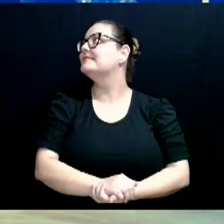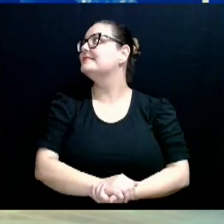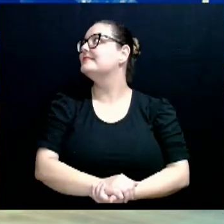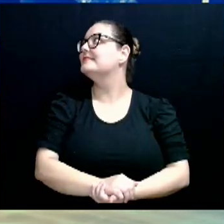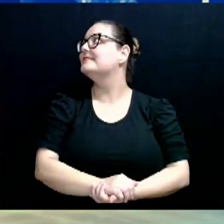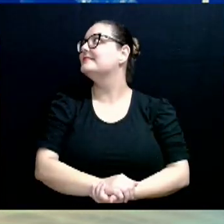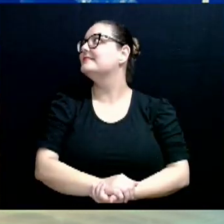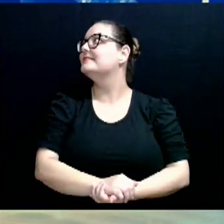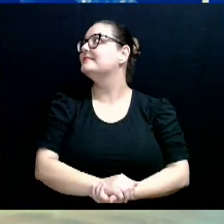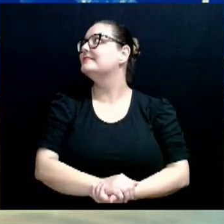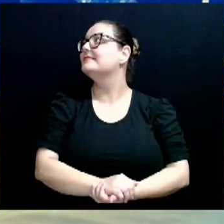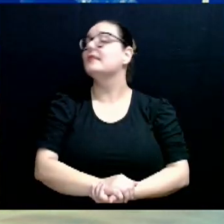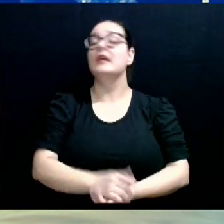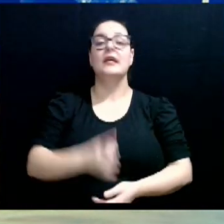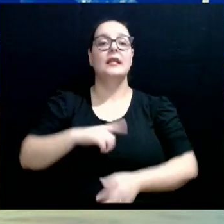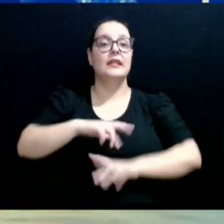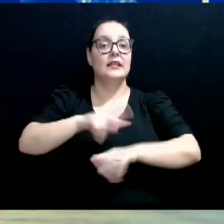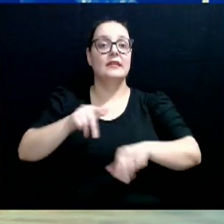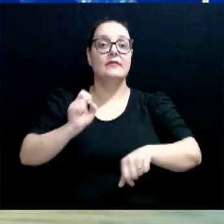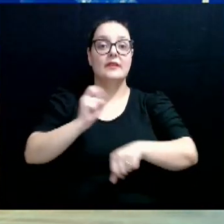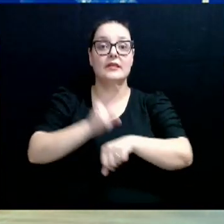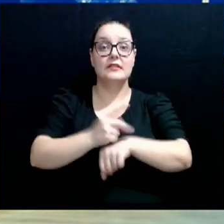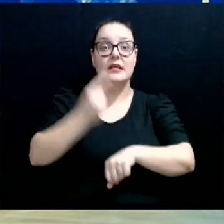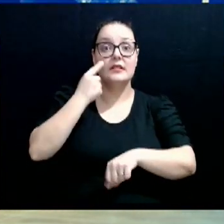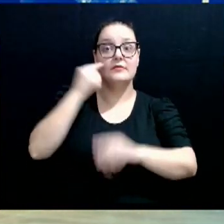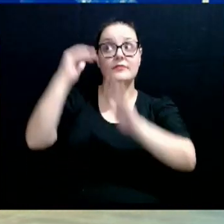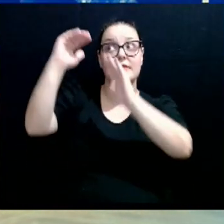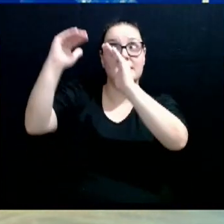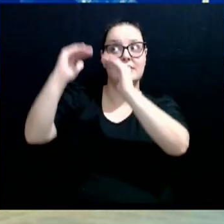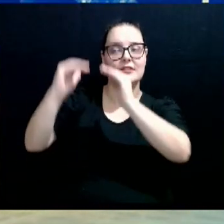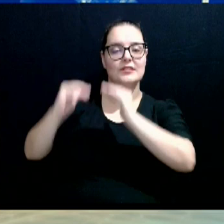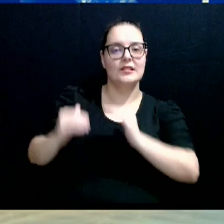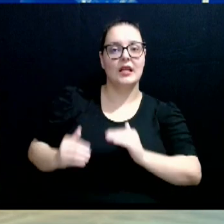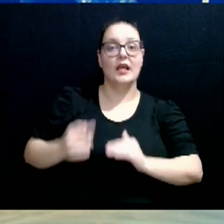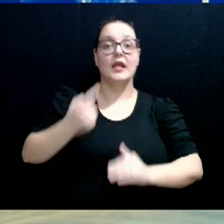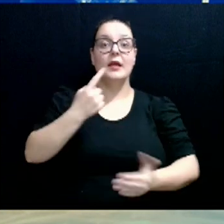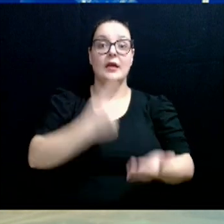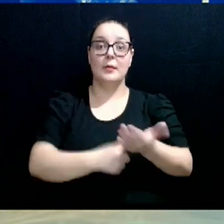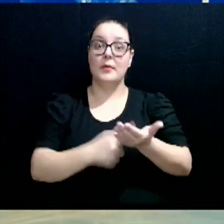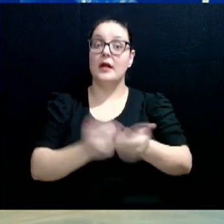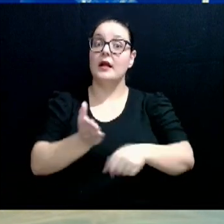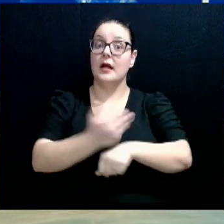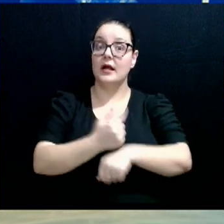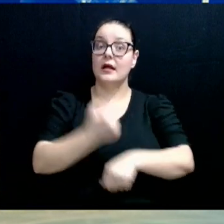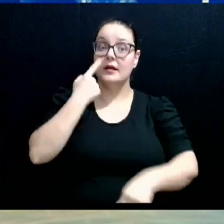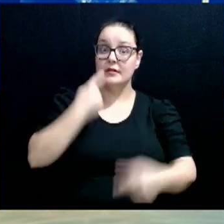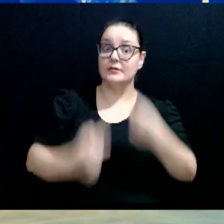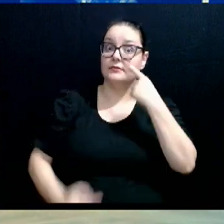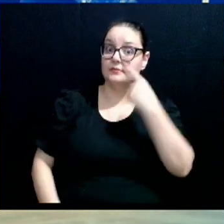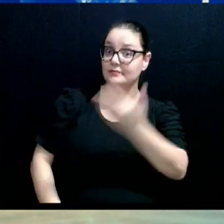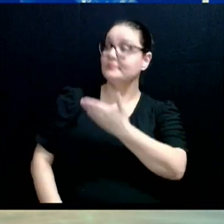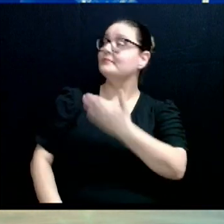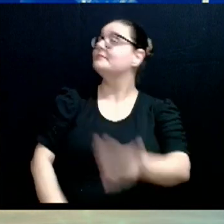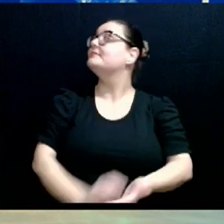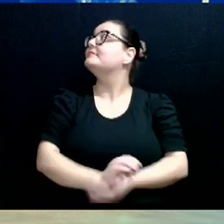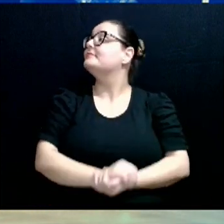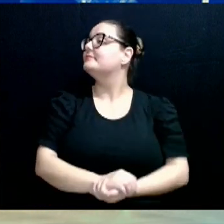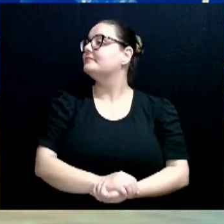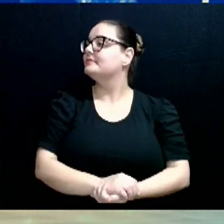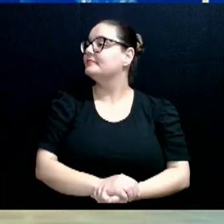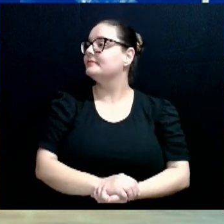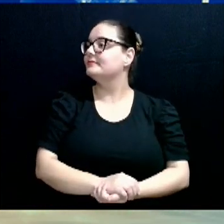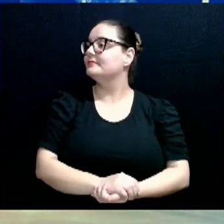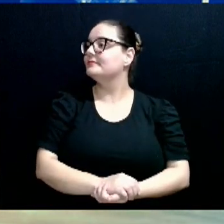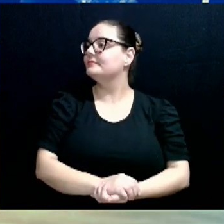Há vagas para atendente balconista de delivery, atendente de loja, auxiliar